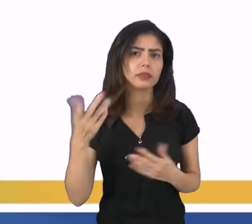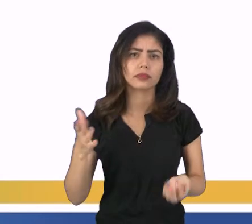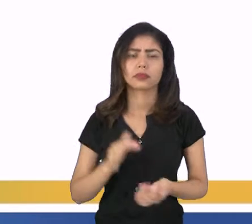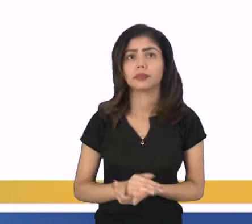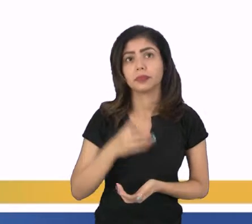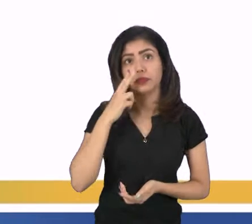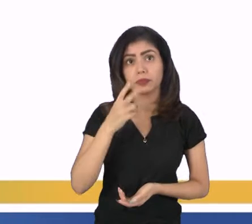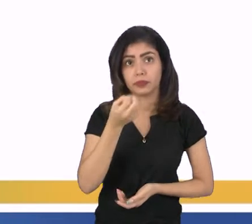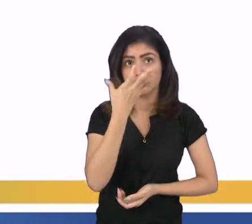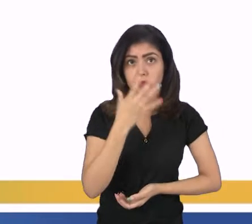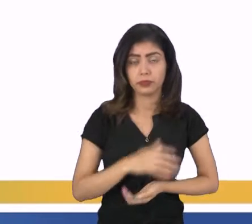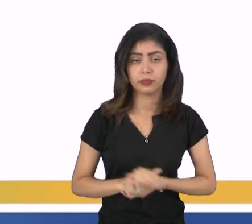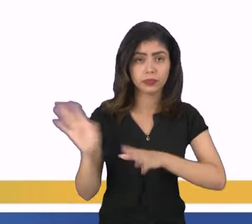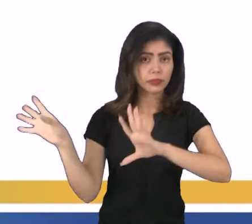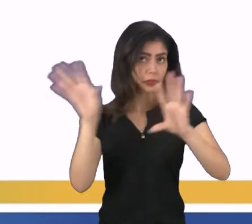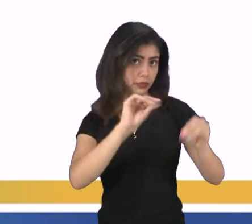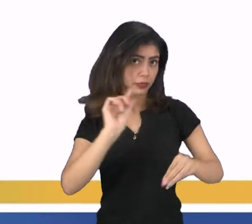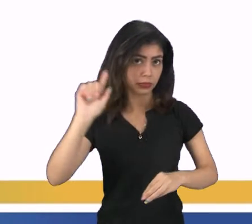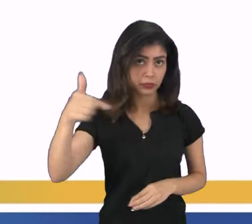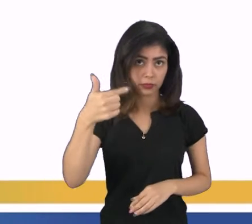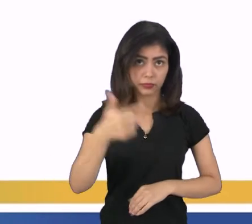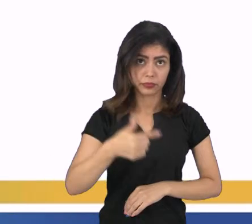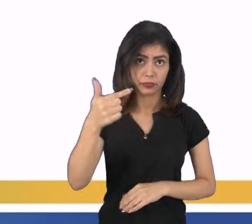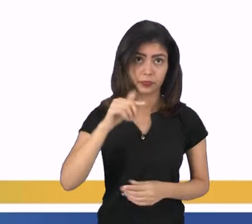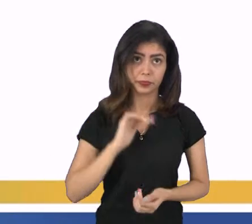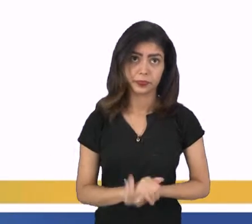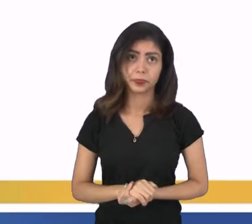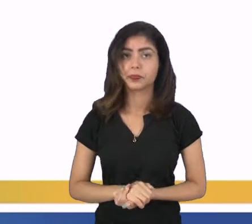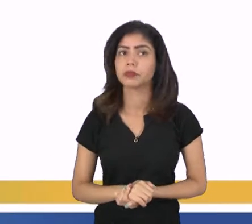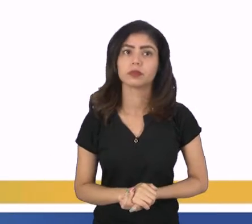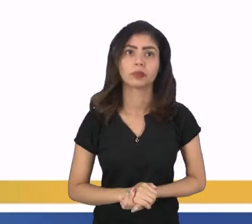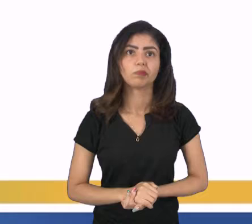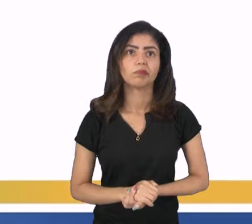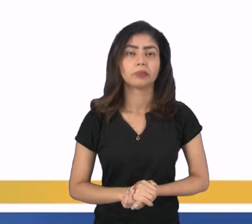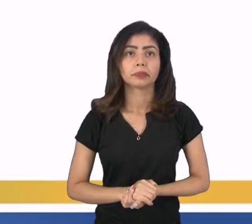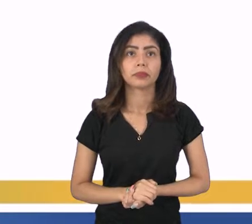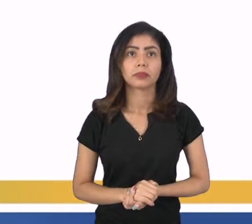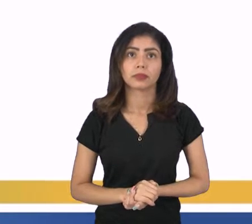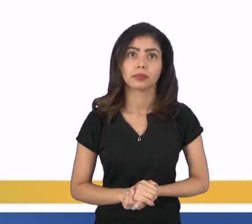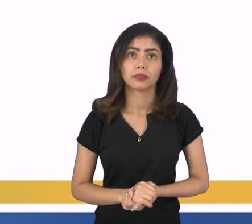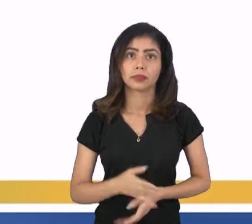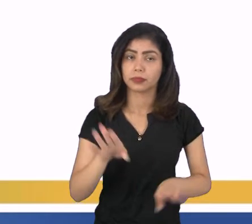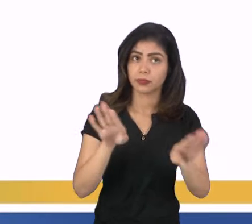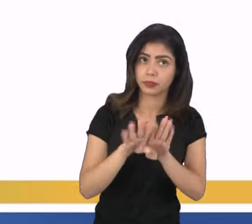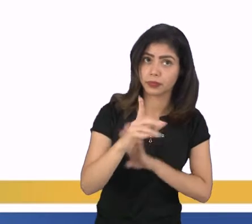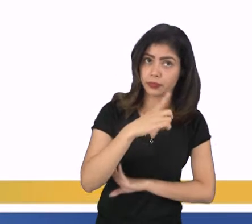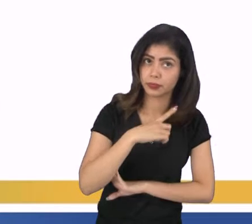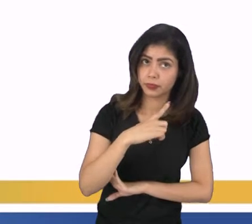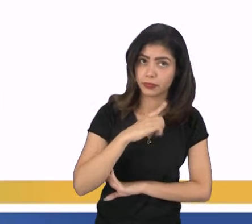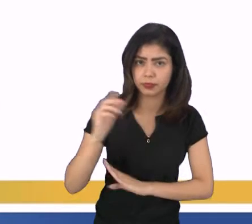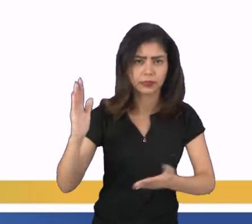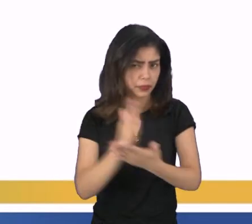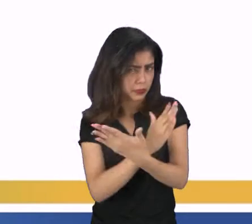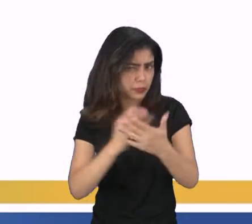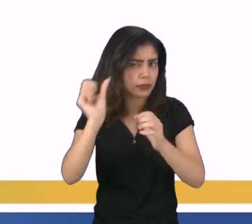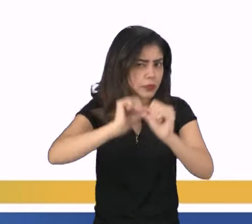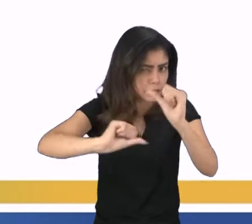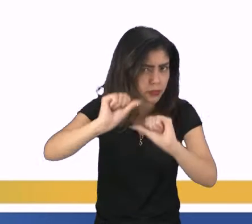verifica bem essa foto e vamos para a segunda. O mesmo instituto temos aí já com